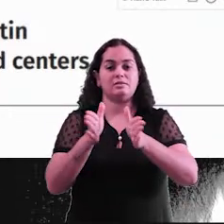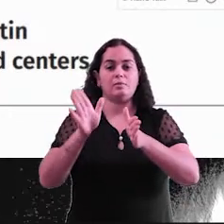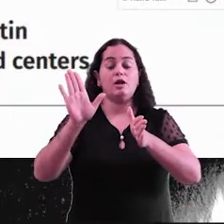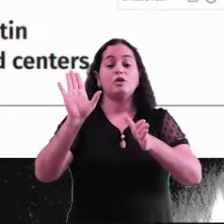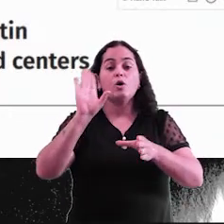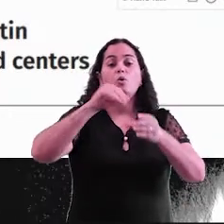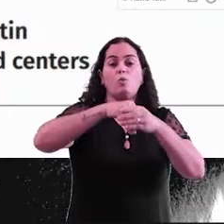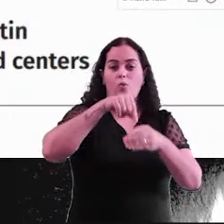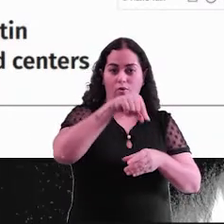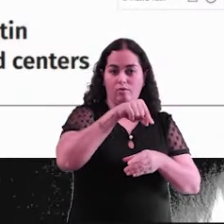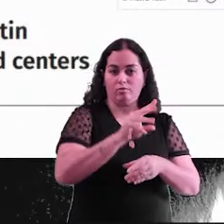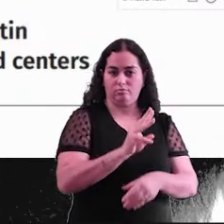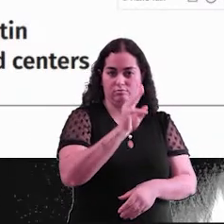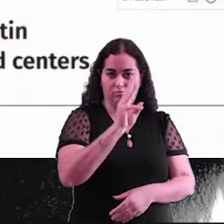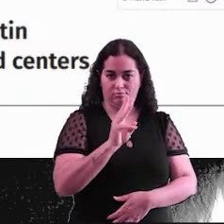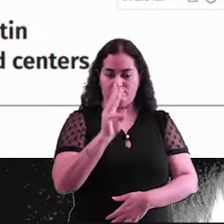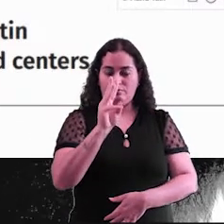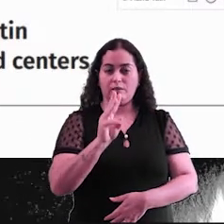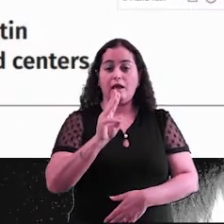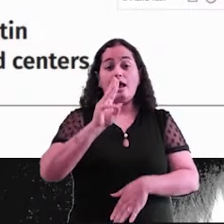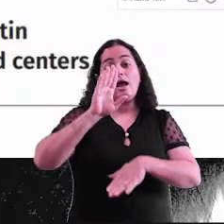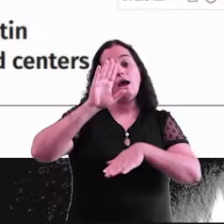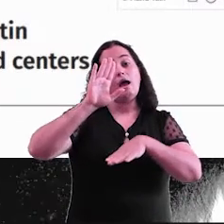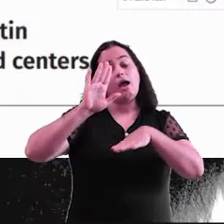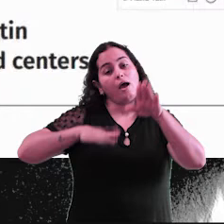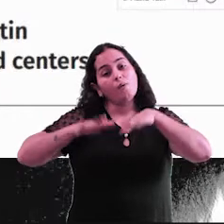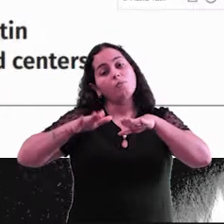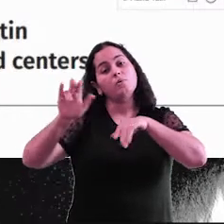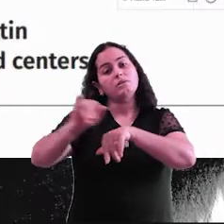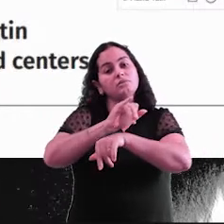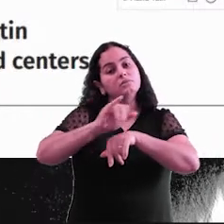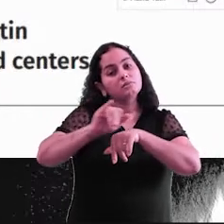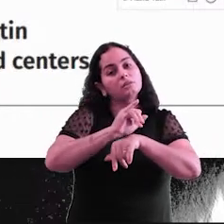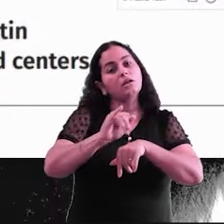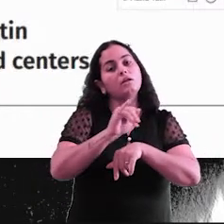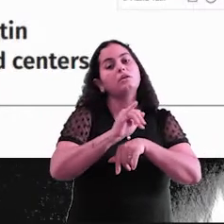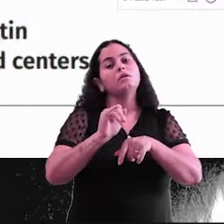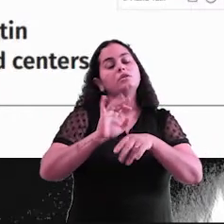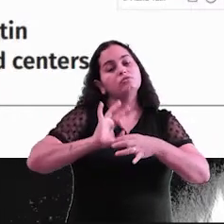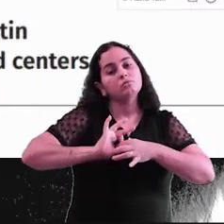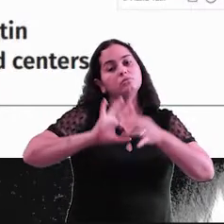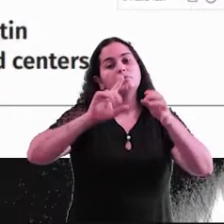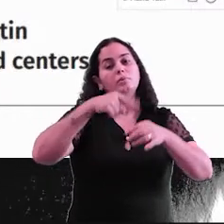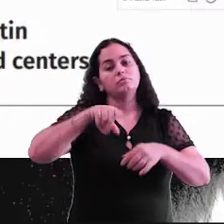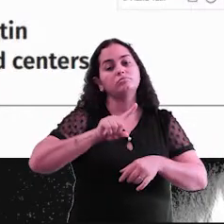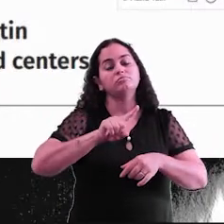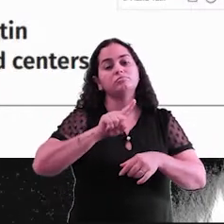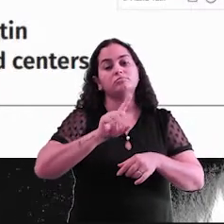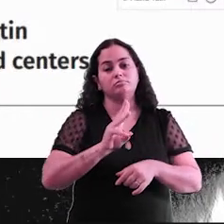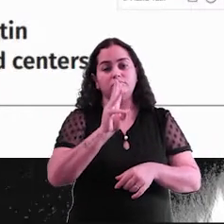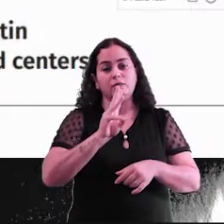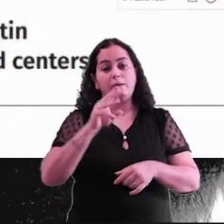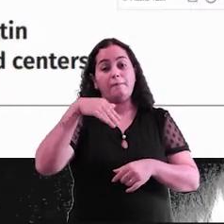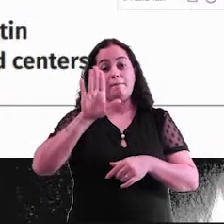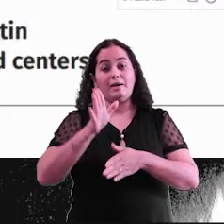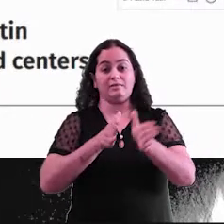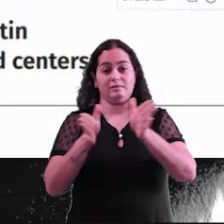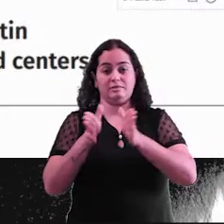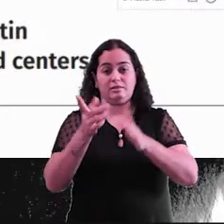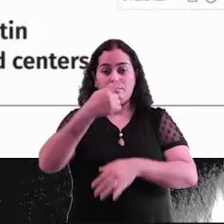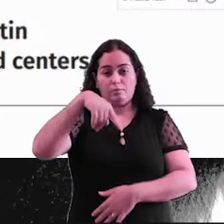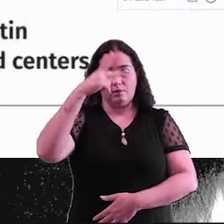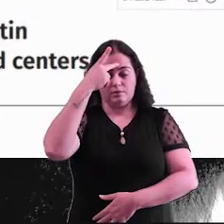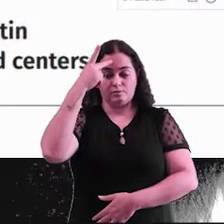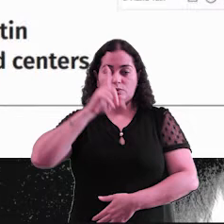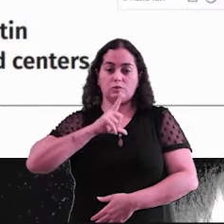permitam que o site seja um pouco mais acessível para as pessoas com deficiência. Então, por exemplo, estratégias como mudar